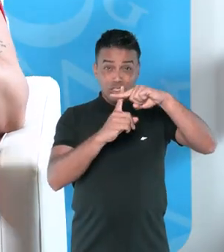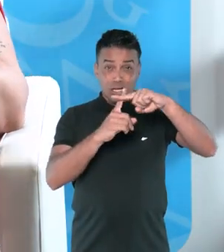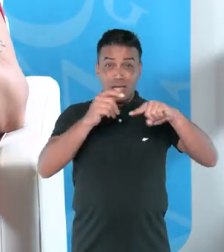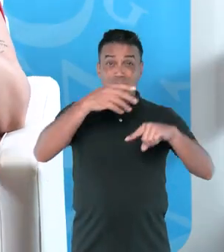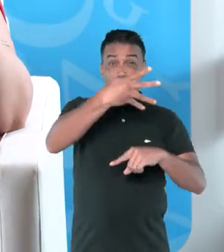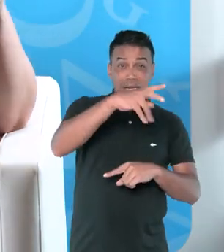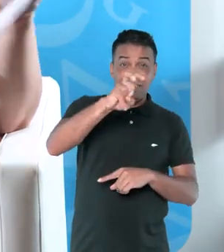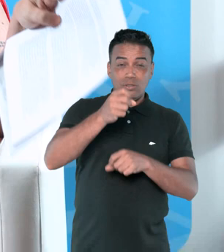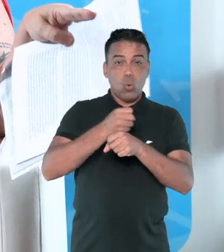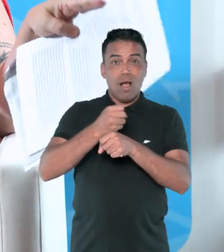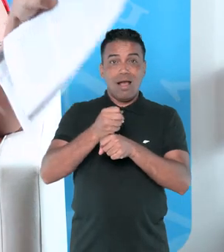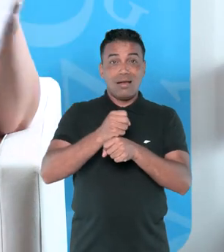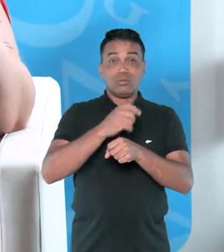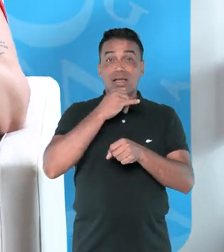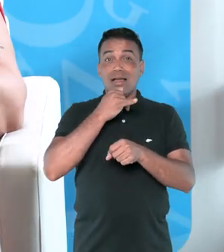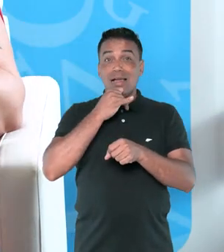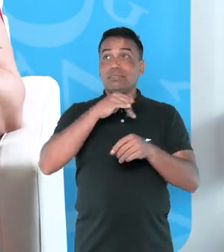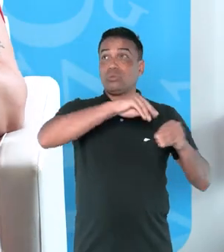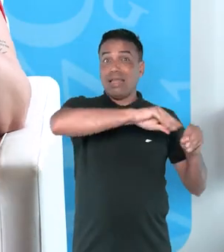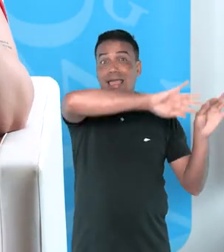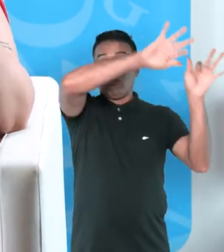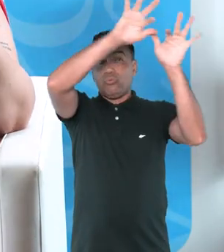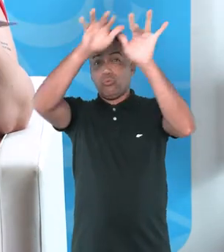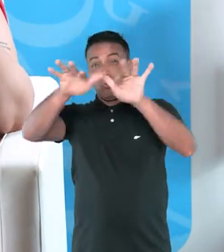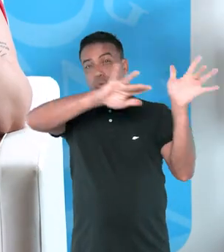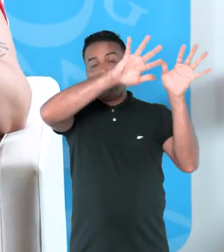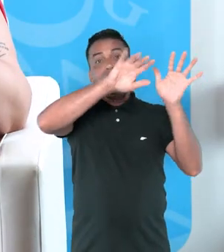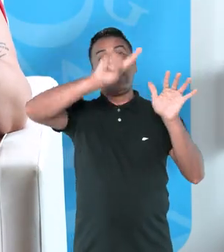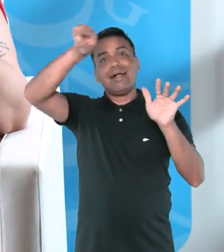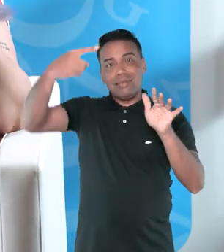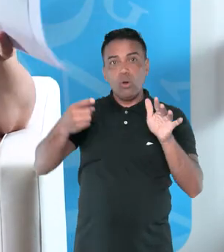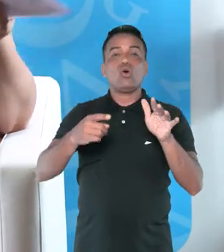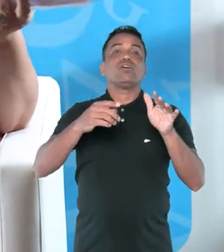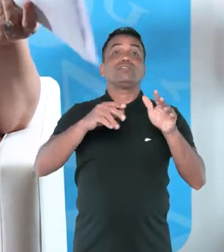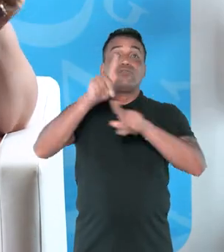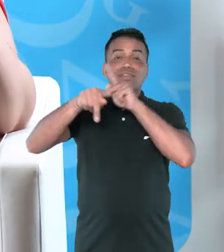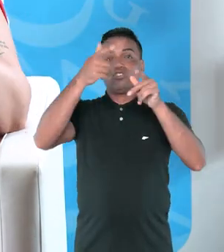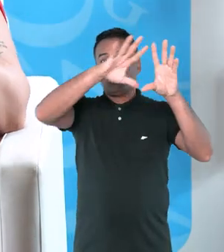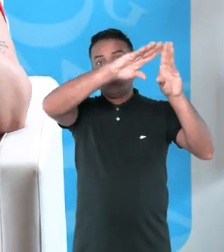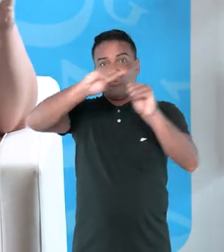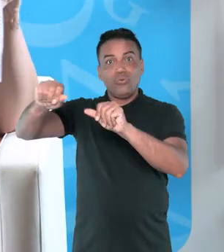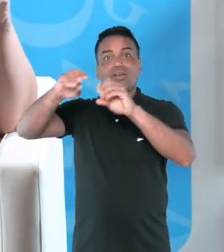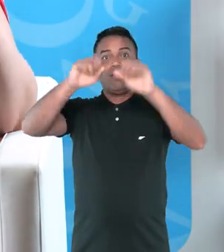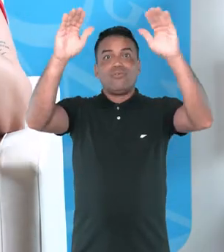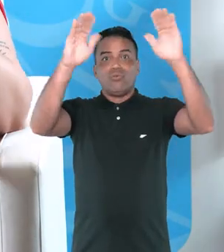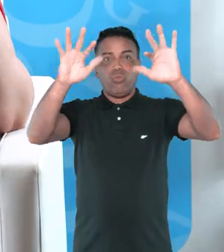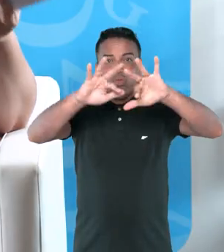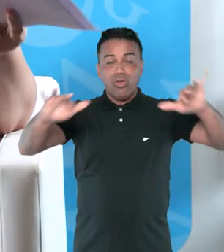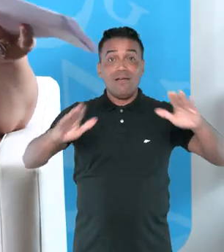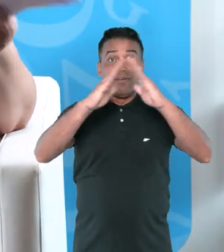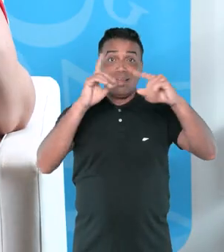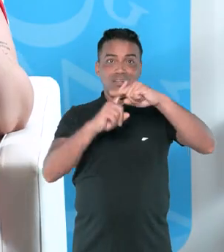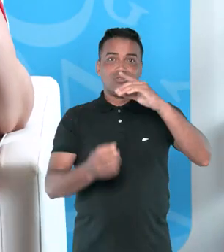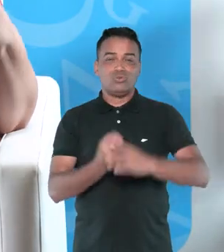enterrada e depois ela foi toda desenterrada pelo movimento do vento. E ela disse que viu uma foto, essa minha amiga disse, olha, viu uma foto da igreja metade coberta, eu achei